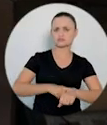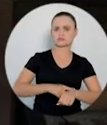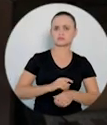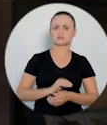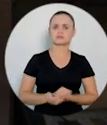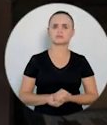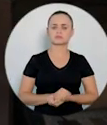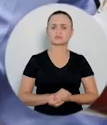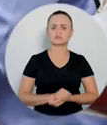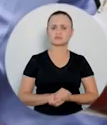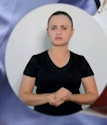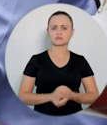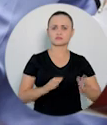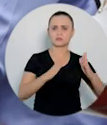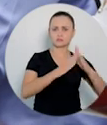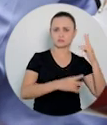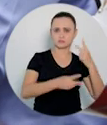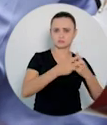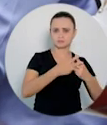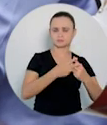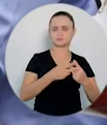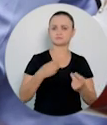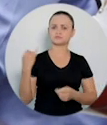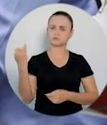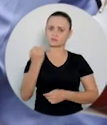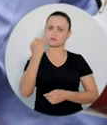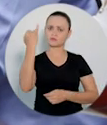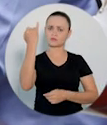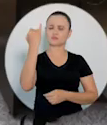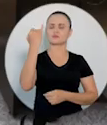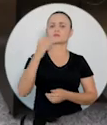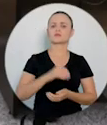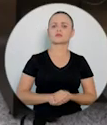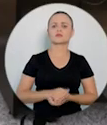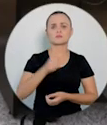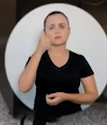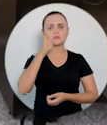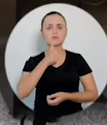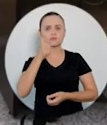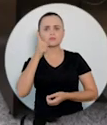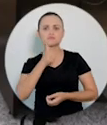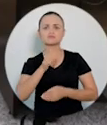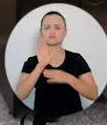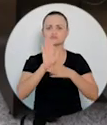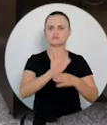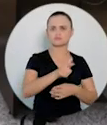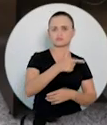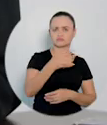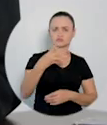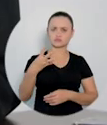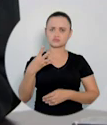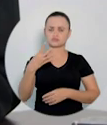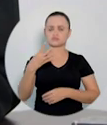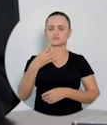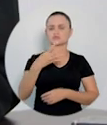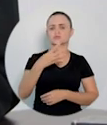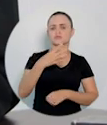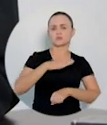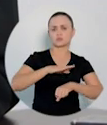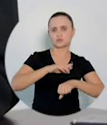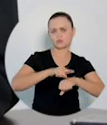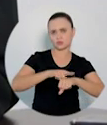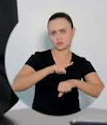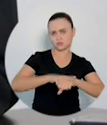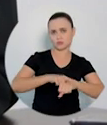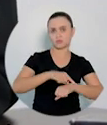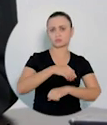Legislativa promoveu audiência pública sobre a criação da Delegacia de Atendimento à Mulher 24 horas, a pedido da